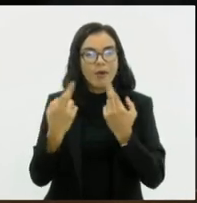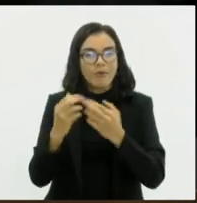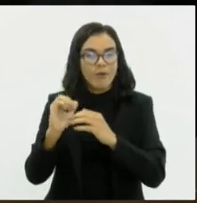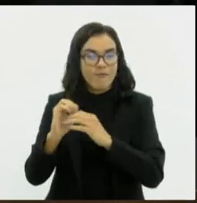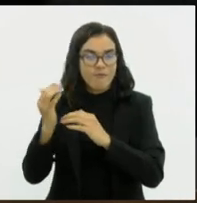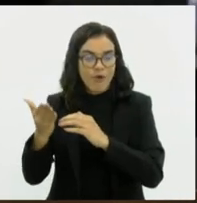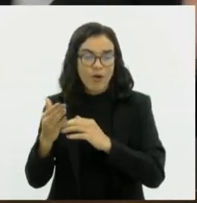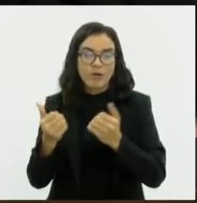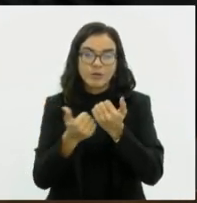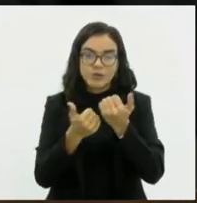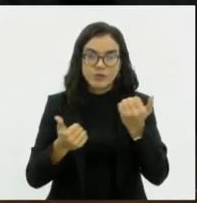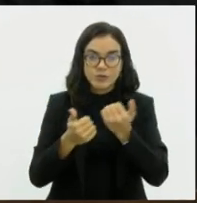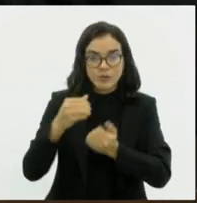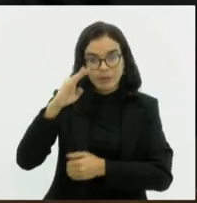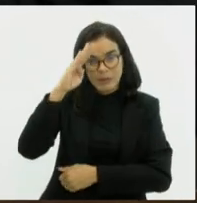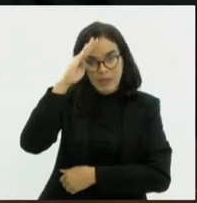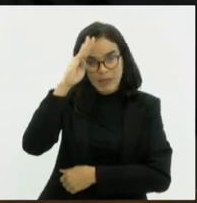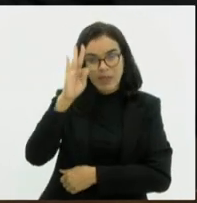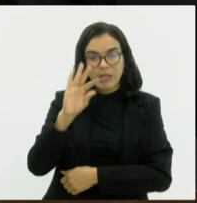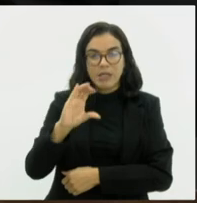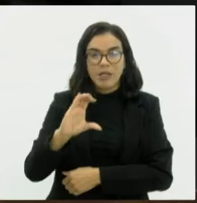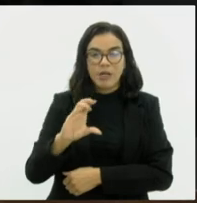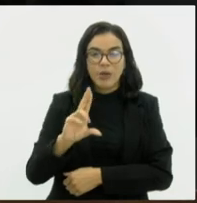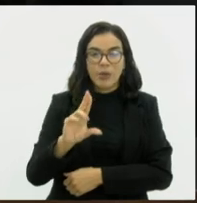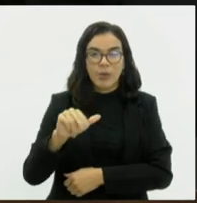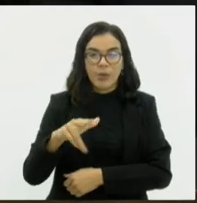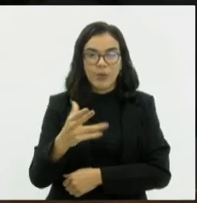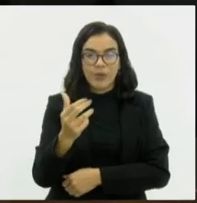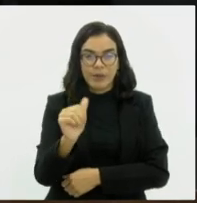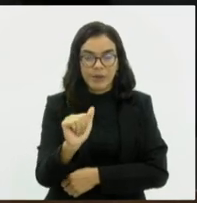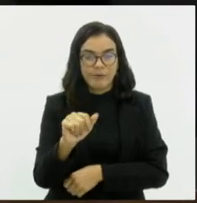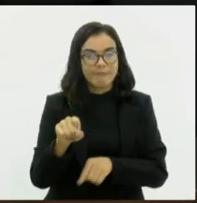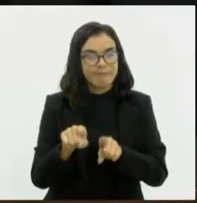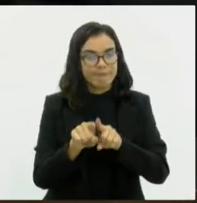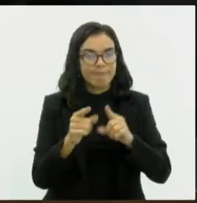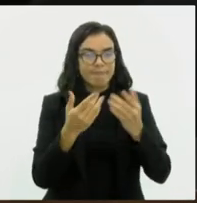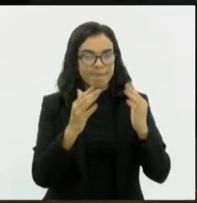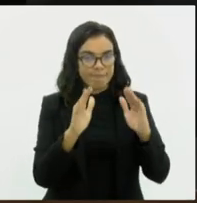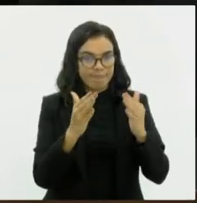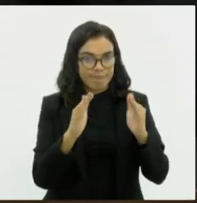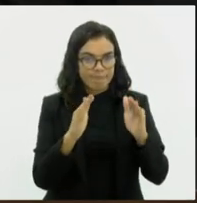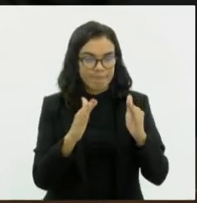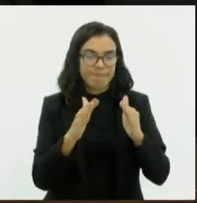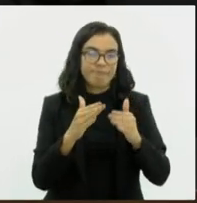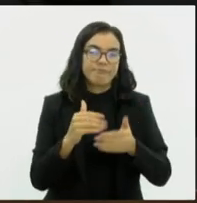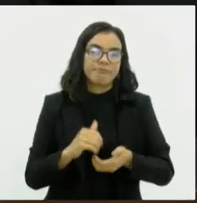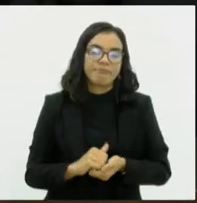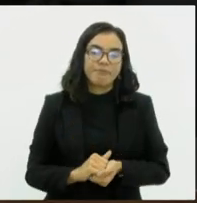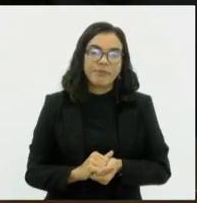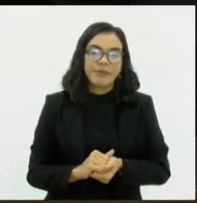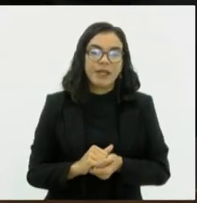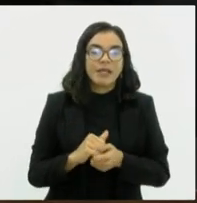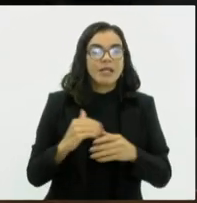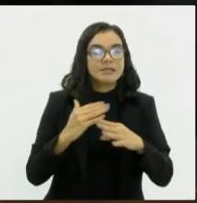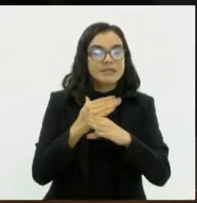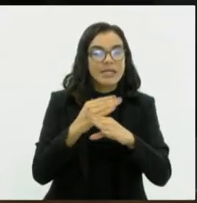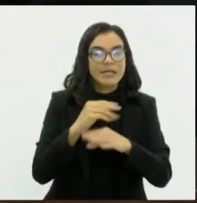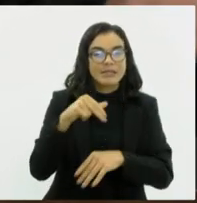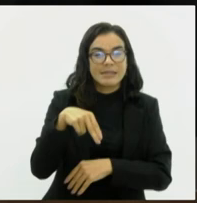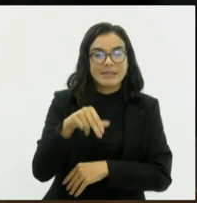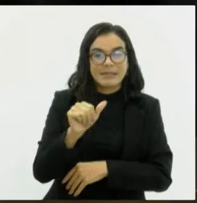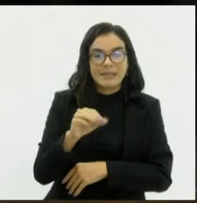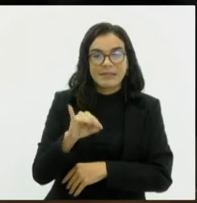agradecer o nosso subtenente Cunha, tá? Parabéns, nosso subtenente Cunha, de natividade. Quero agradecer o Xandrinho, né, que